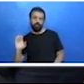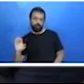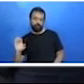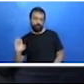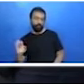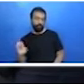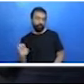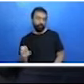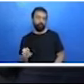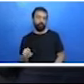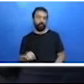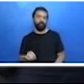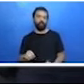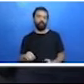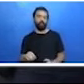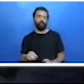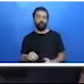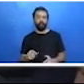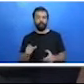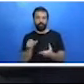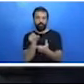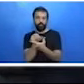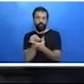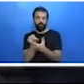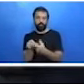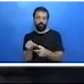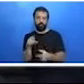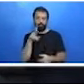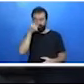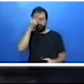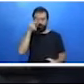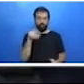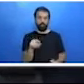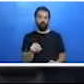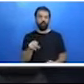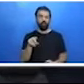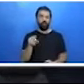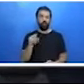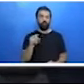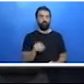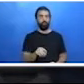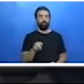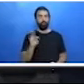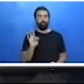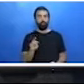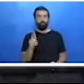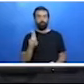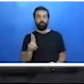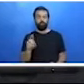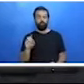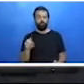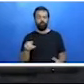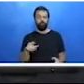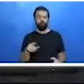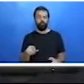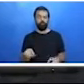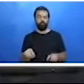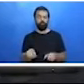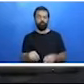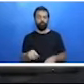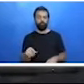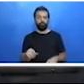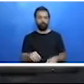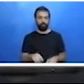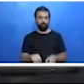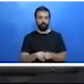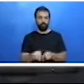a sílaba tu. E aqui, entre parênteses, olha lá, cutuque, tá bom? Para destacar. Aqui, ó, uma